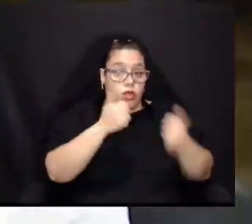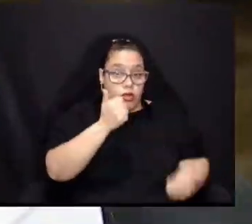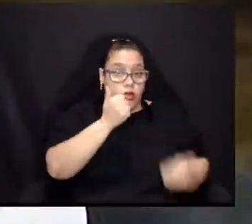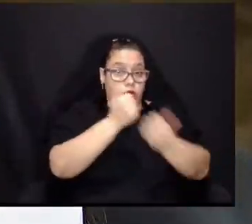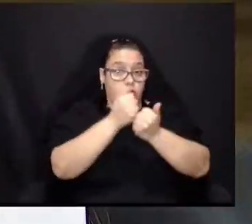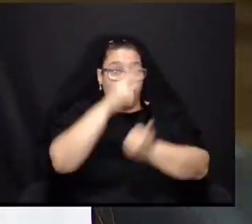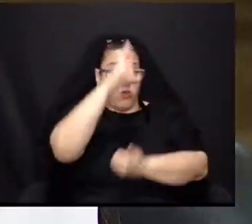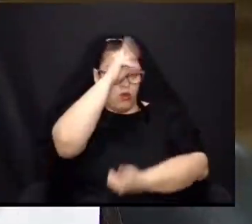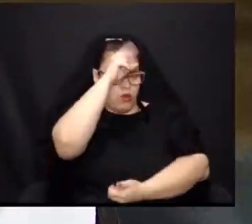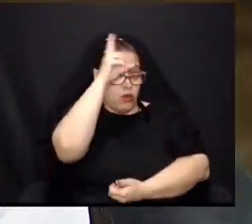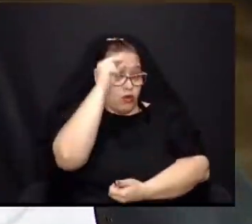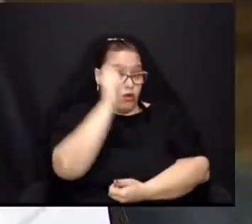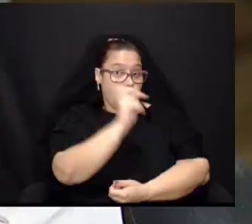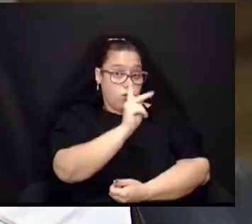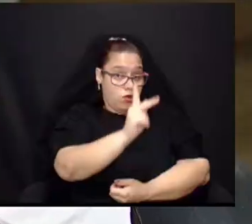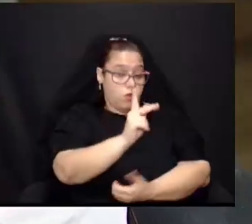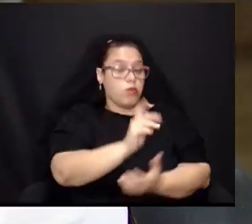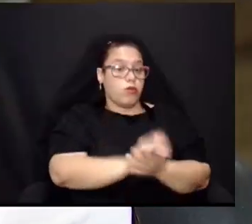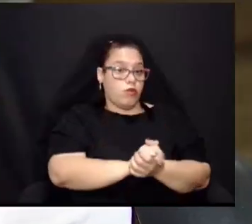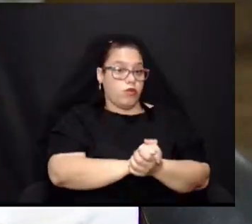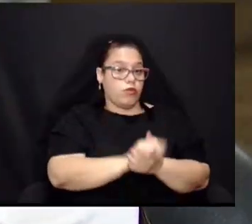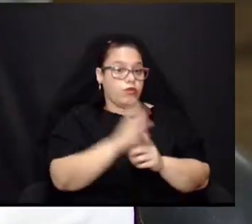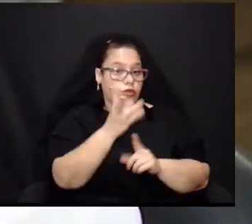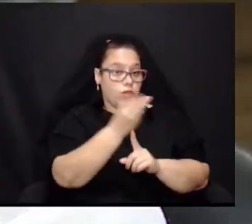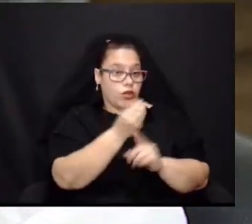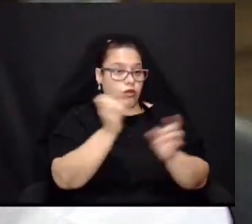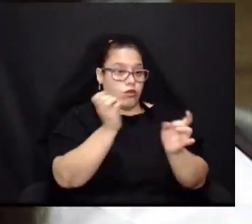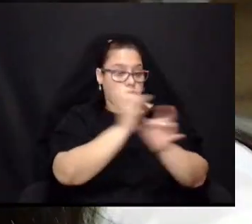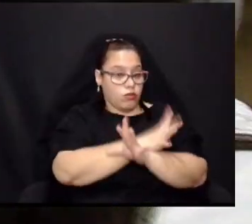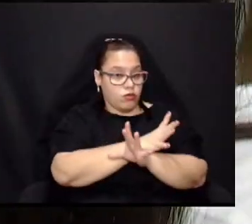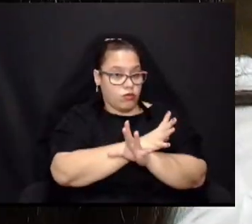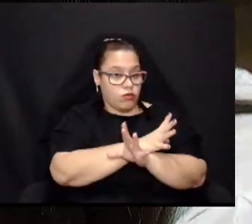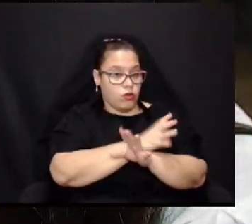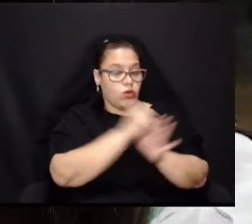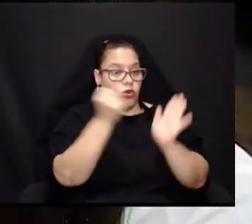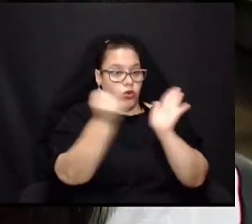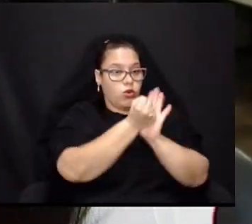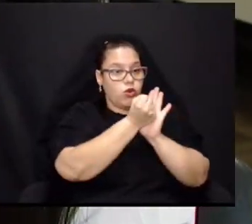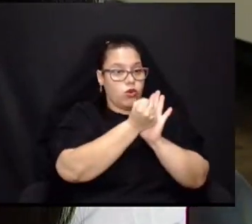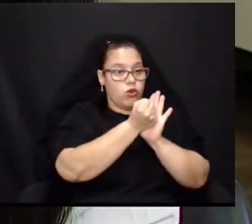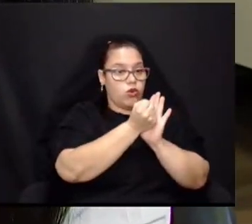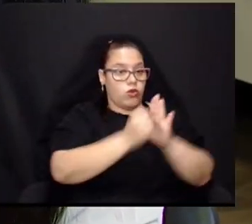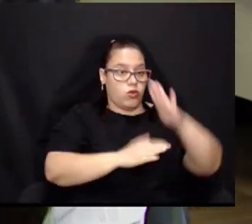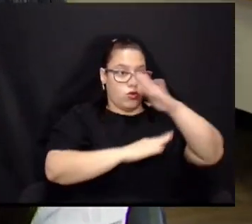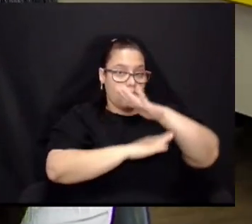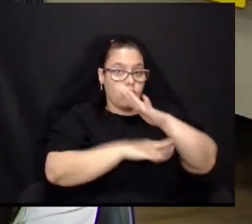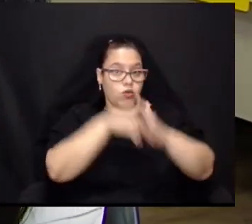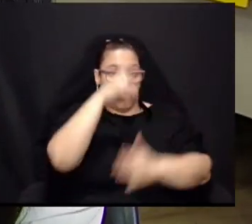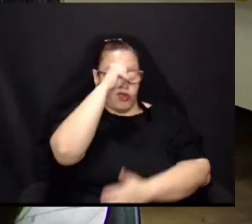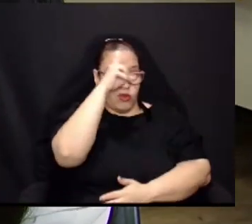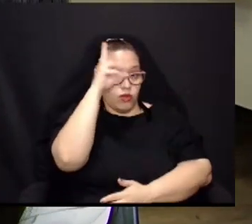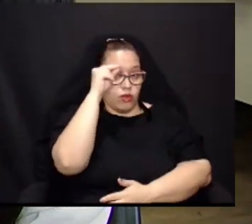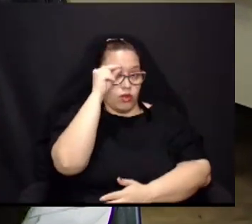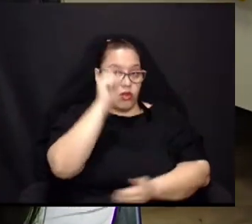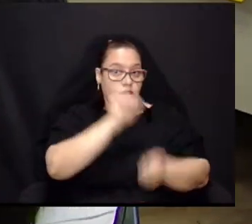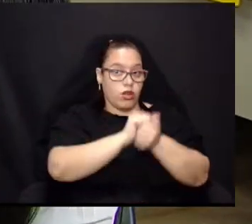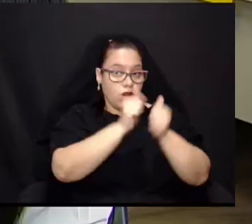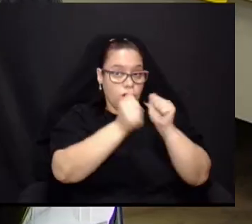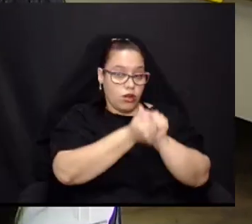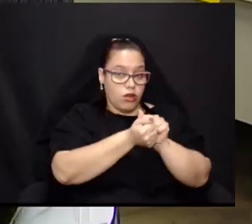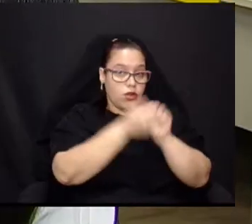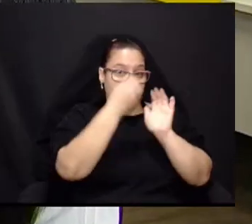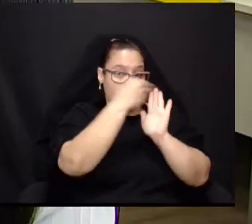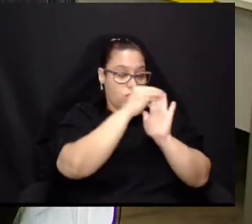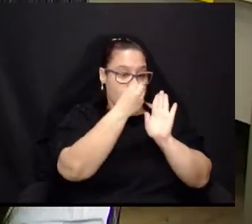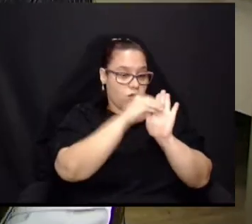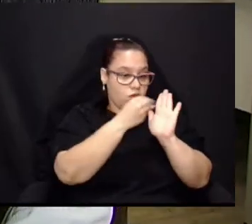tá? E a arte vem pronta, adiciona o logo da Câmara, que às vezes já vem pela prefeitura, senão a gente adapta e coloca no nosso